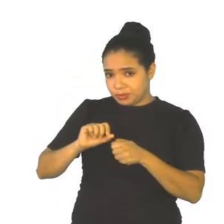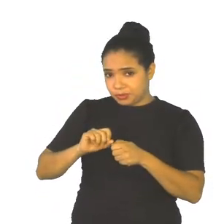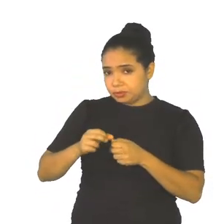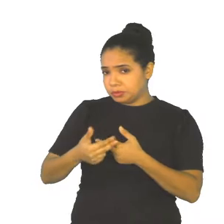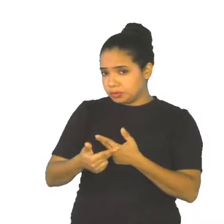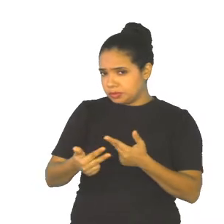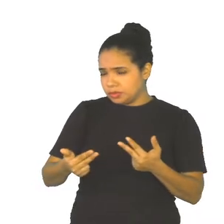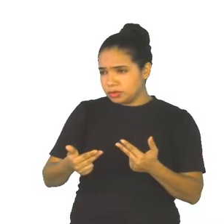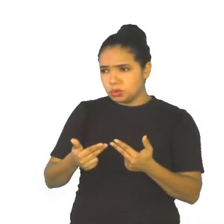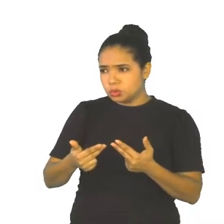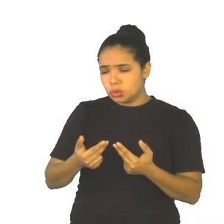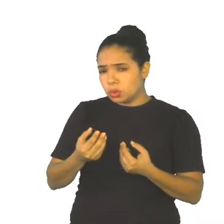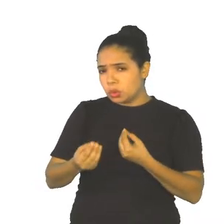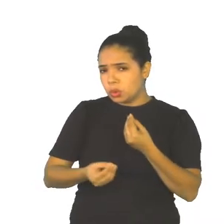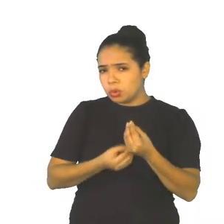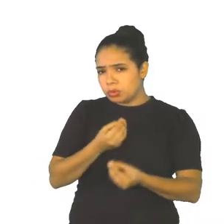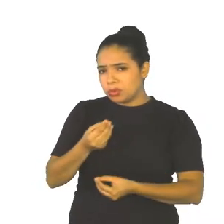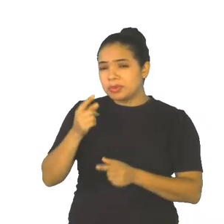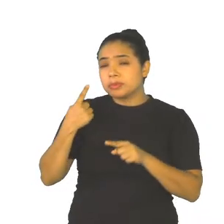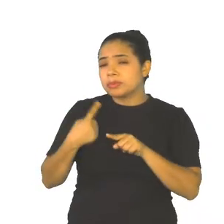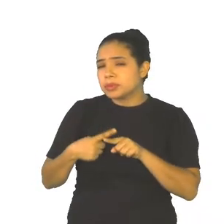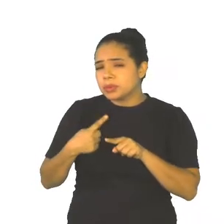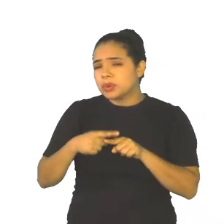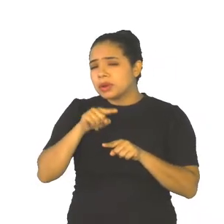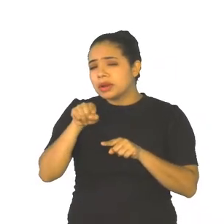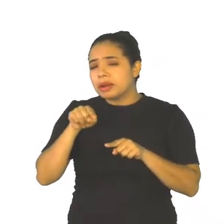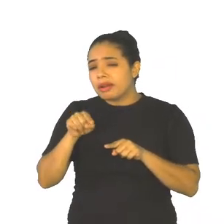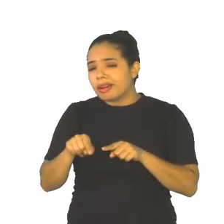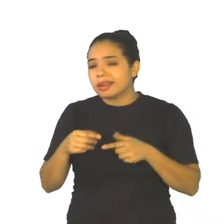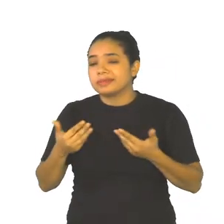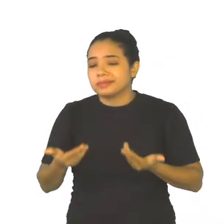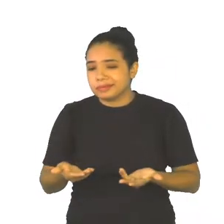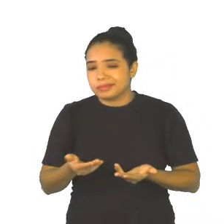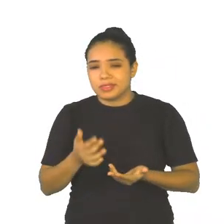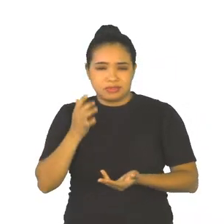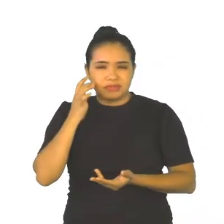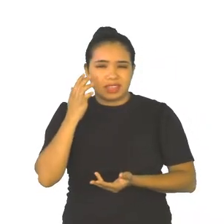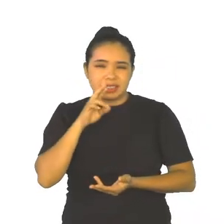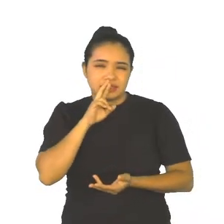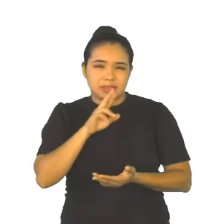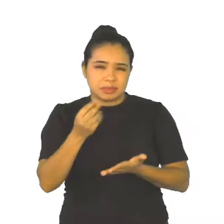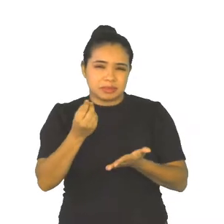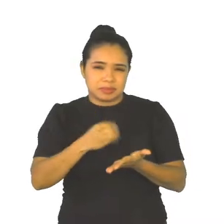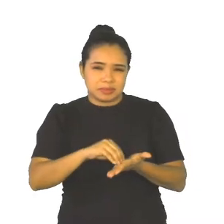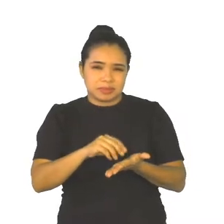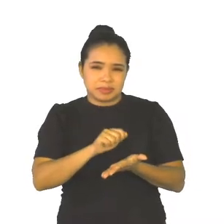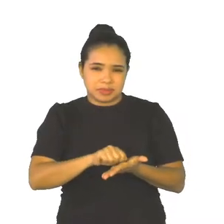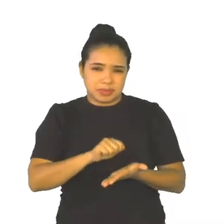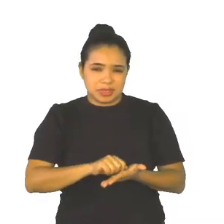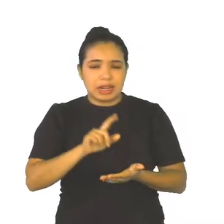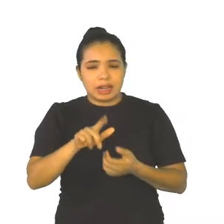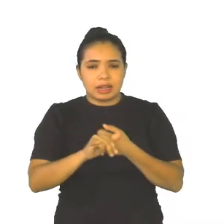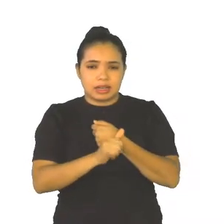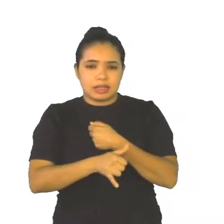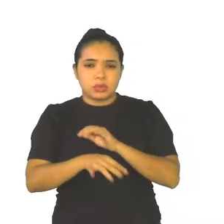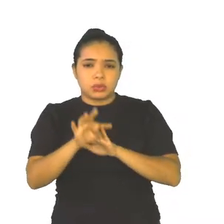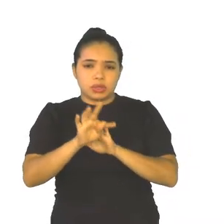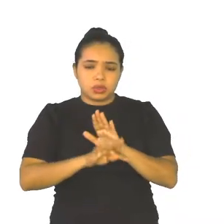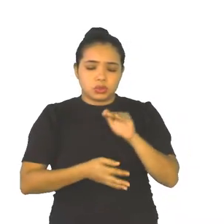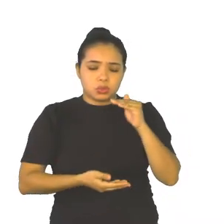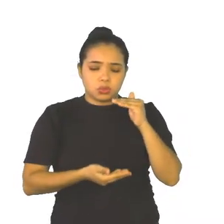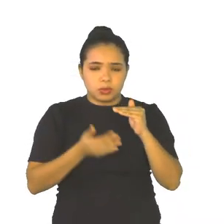ela decidiu fazer por quê? Também está muito fácil, só ir lá e responder. É uma crônica, um texto pequeno,